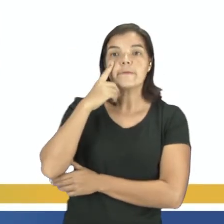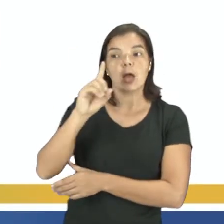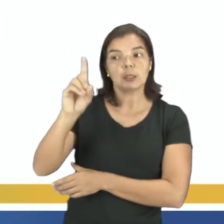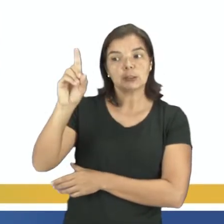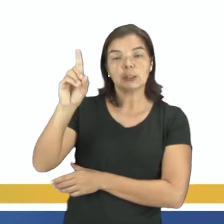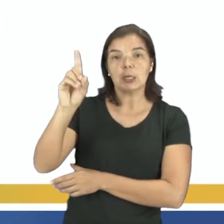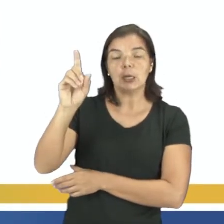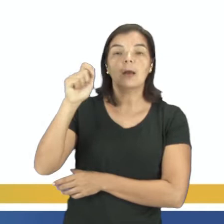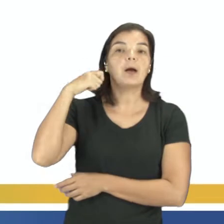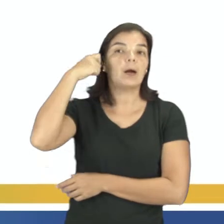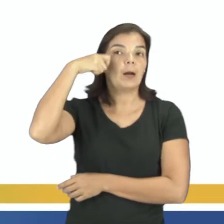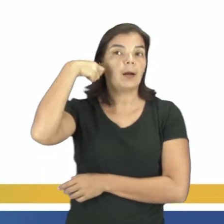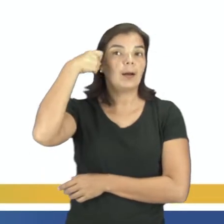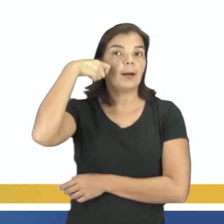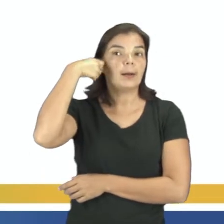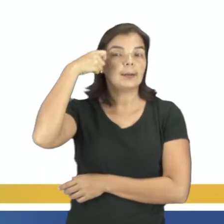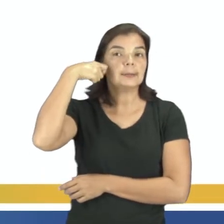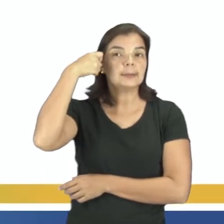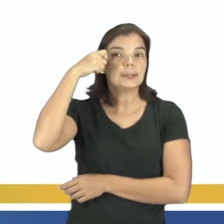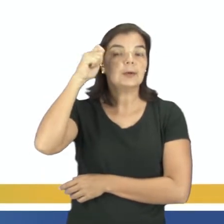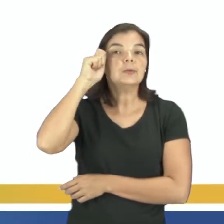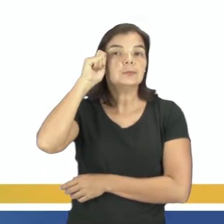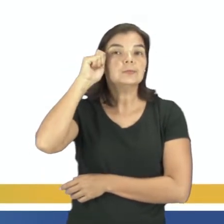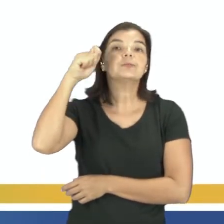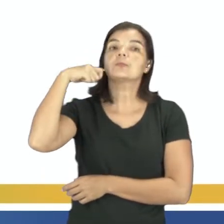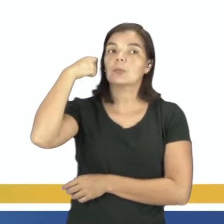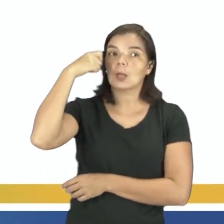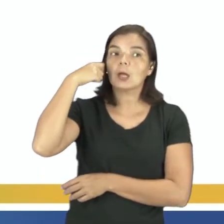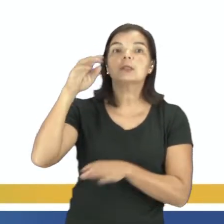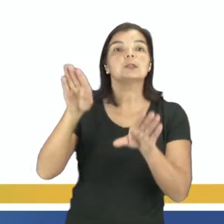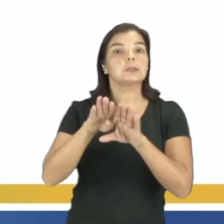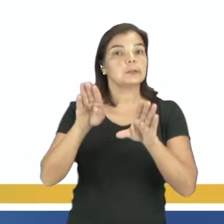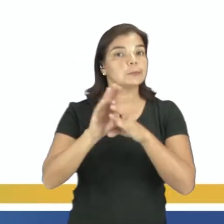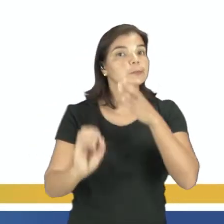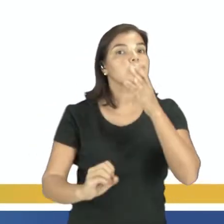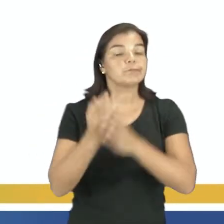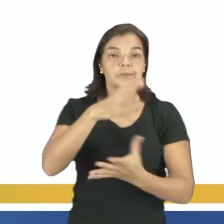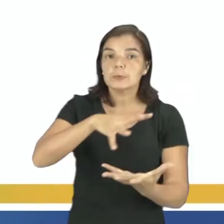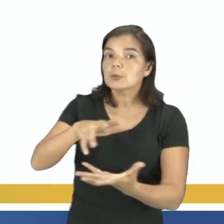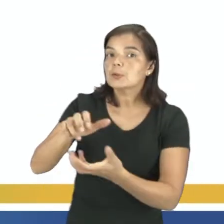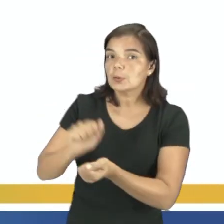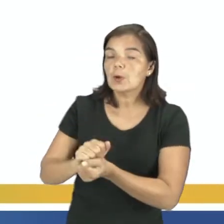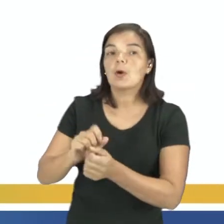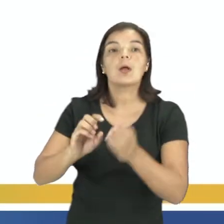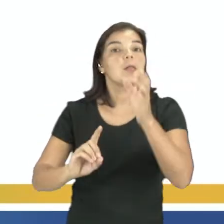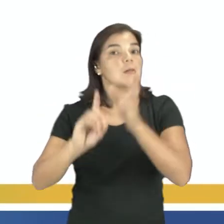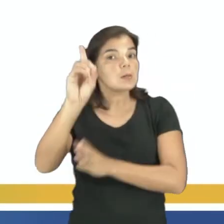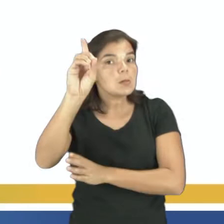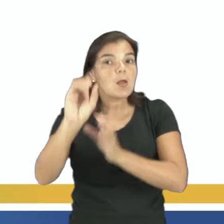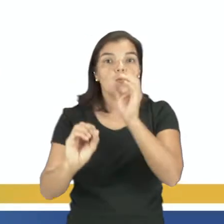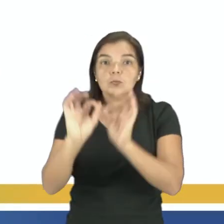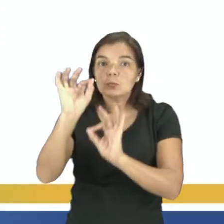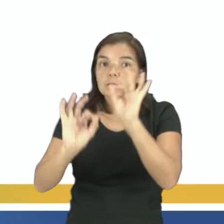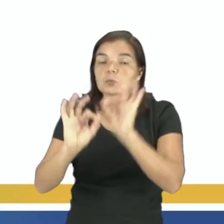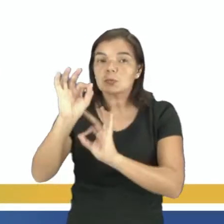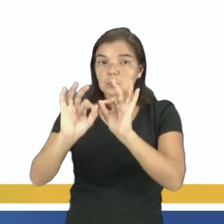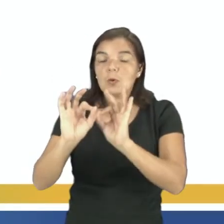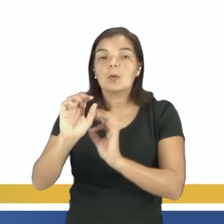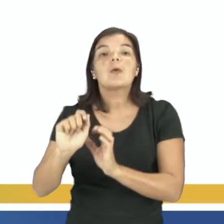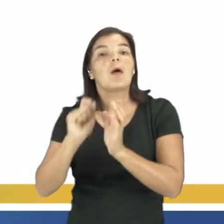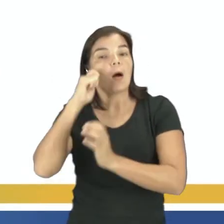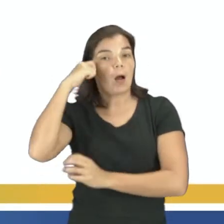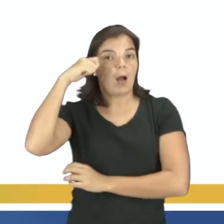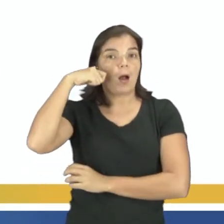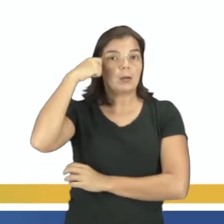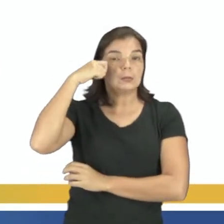criou Adão, essa é uma chama a criação de Adão. E Adão está lançado na terra. Deus criou Adão, mas Deus fica lá no mundo dele, ele não